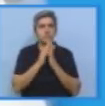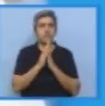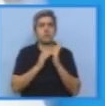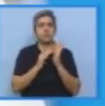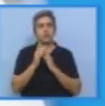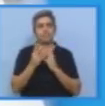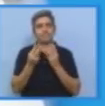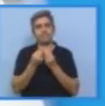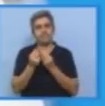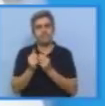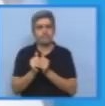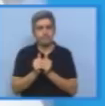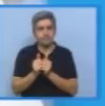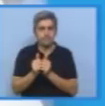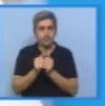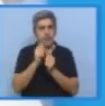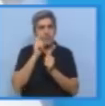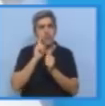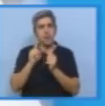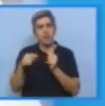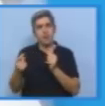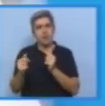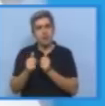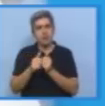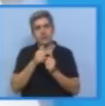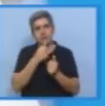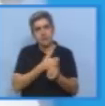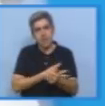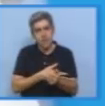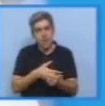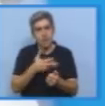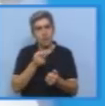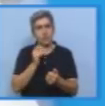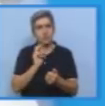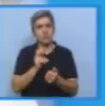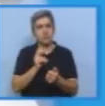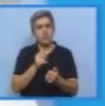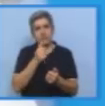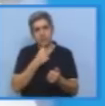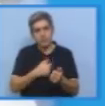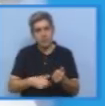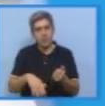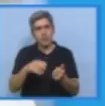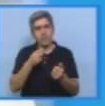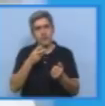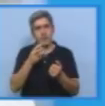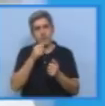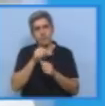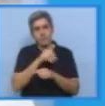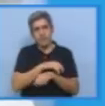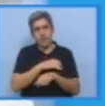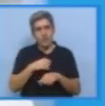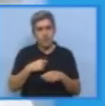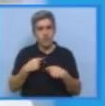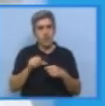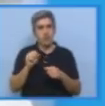Jesus foi com ele, seguido por uma mulher que tinha um fluxo de sangue havia 12 anos, que sofrera muito nas mãos de vários médicos e gastara